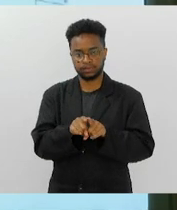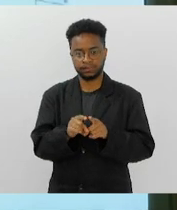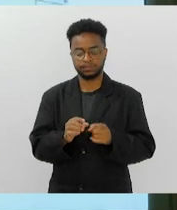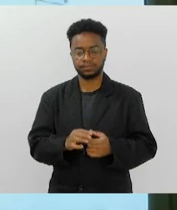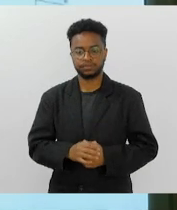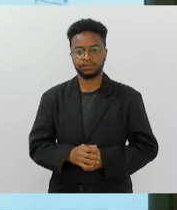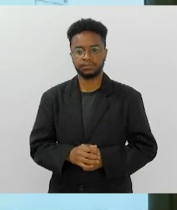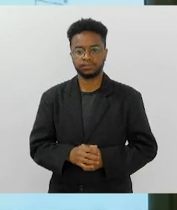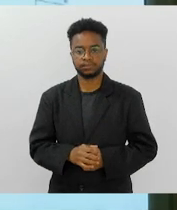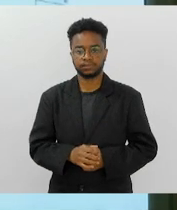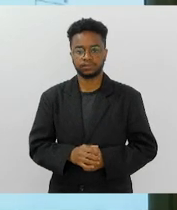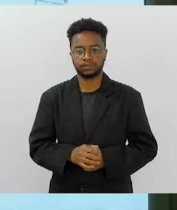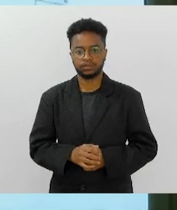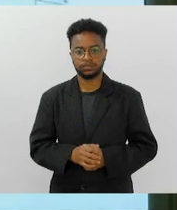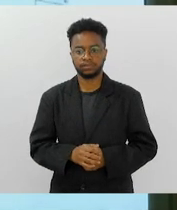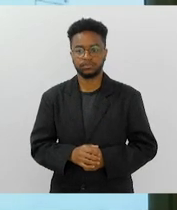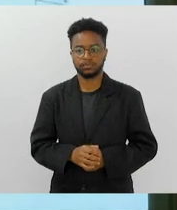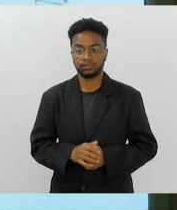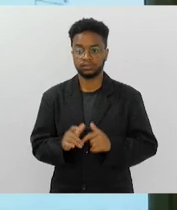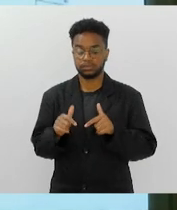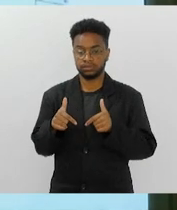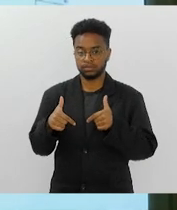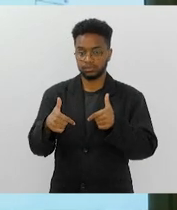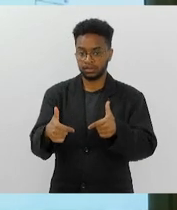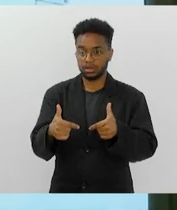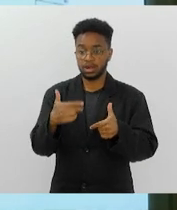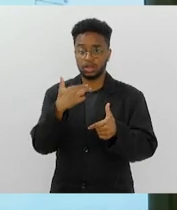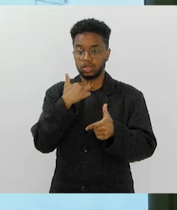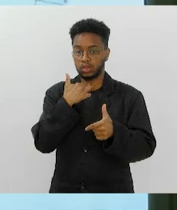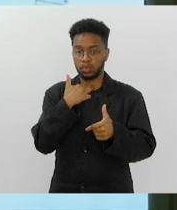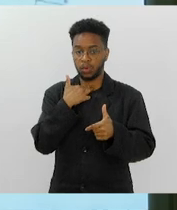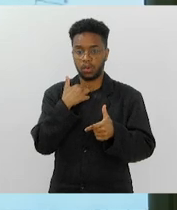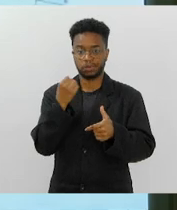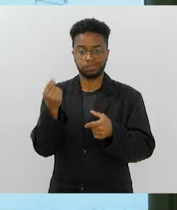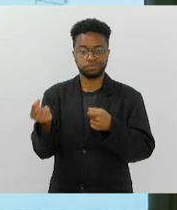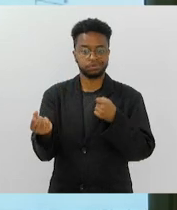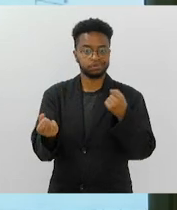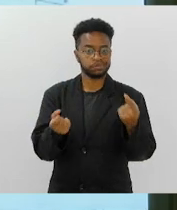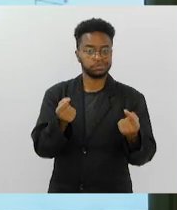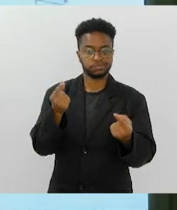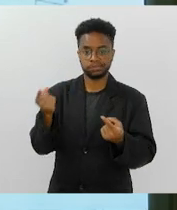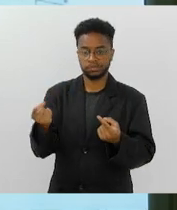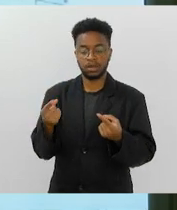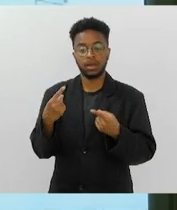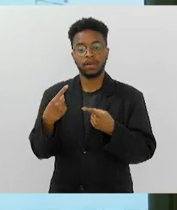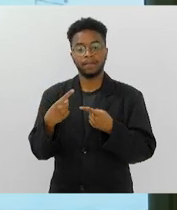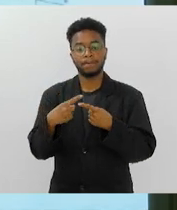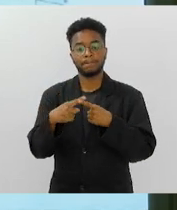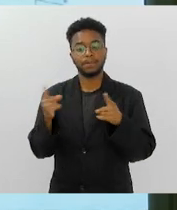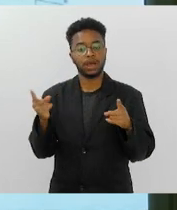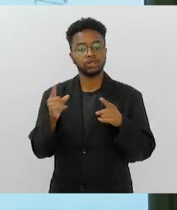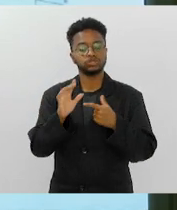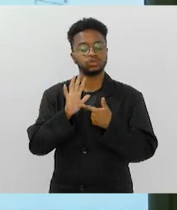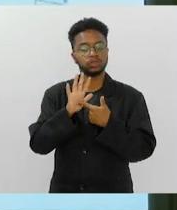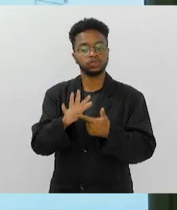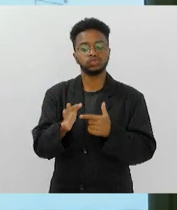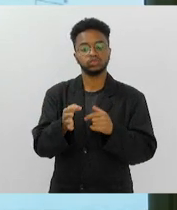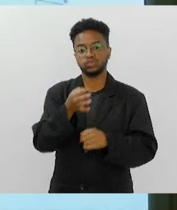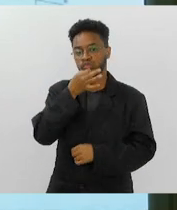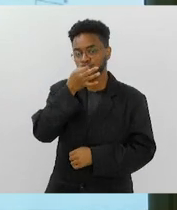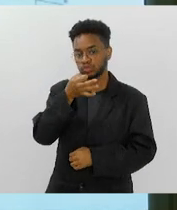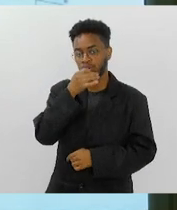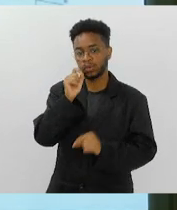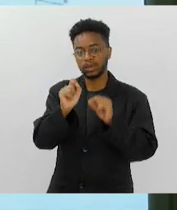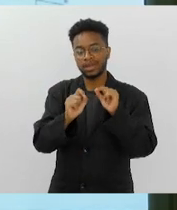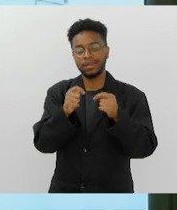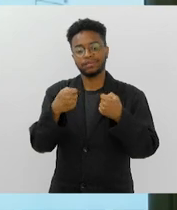que as ações elas não podem ser isoladas, né? E trouxe como sugestão que as ações devem ser